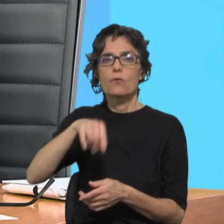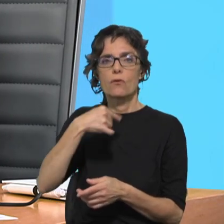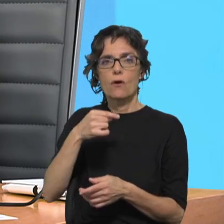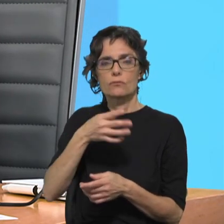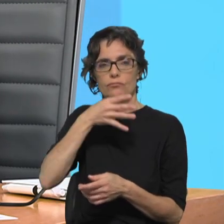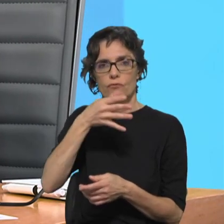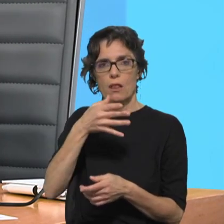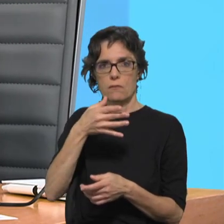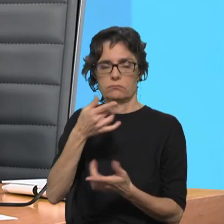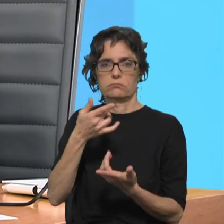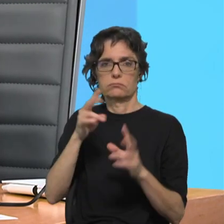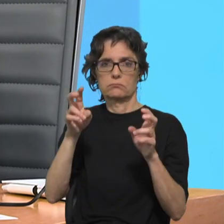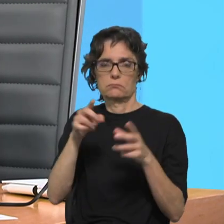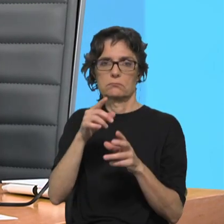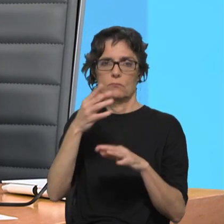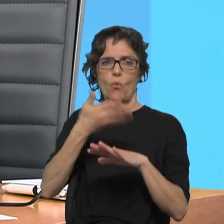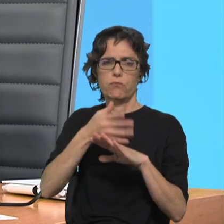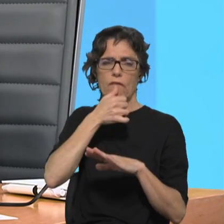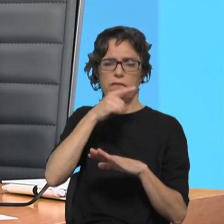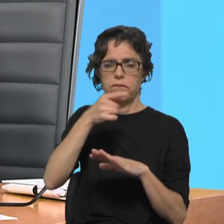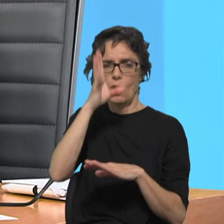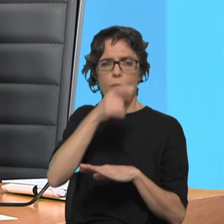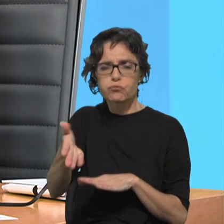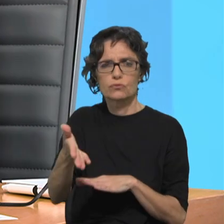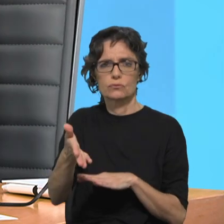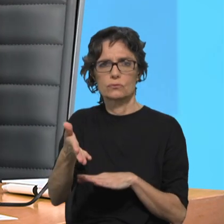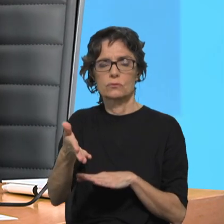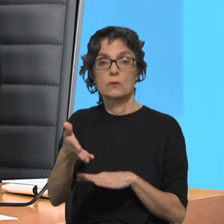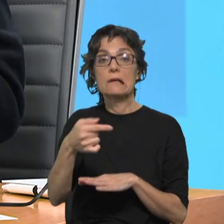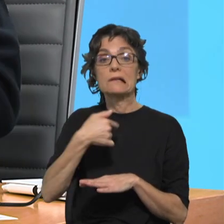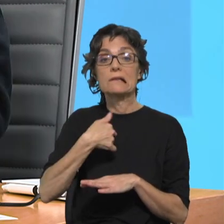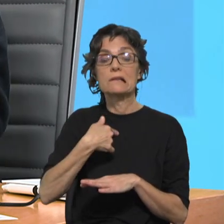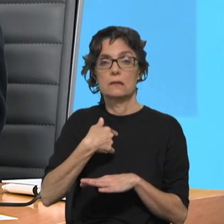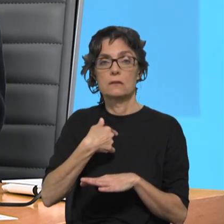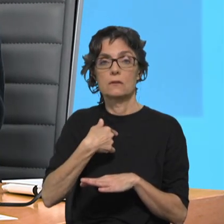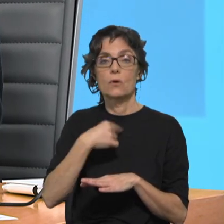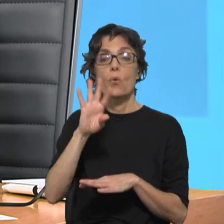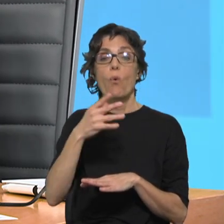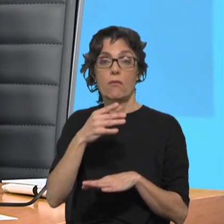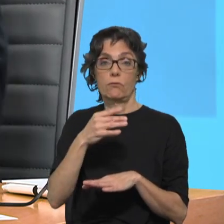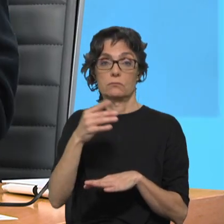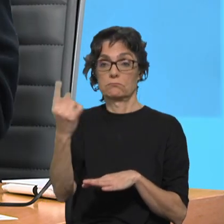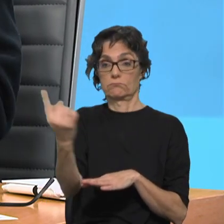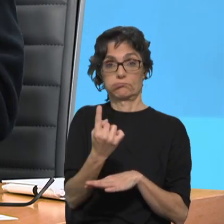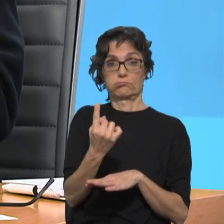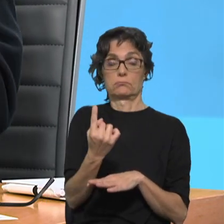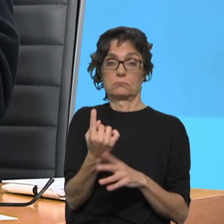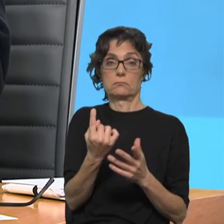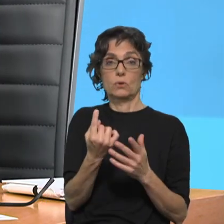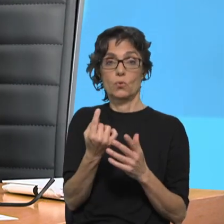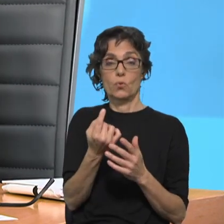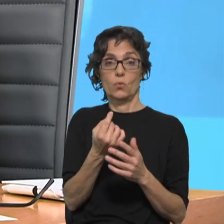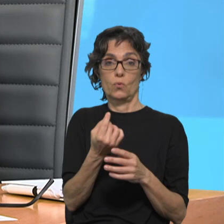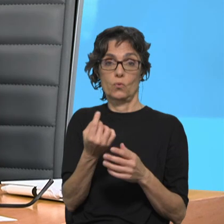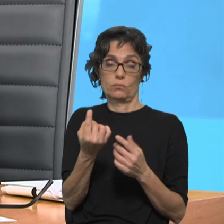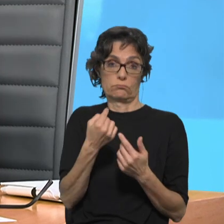todos muito desta questão dos abusos sexuais, mas eu vejo, por exemplo, na minha consulta, muitas pessoas que estavam